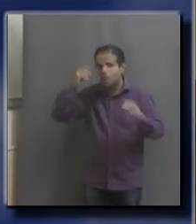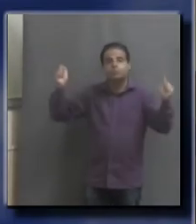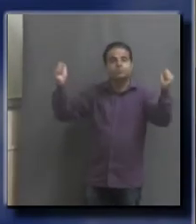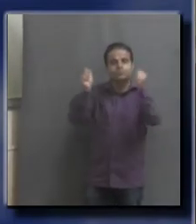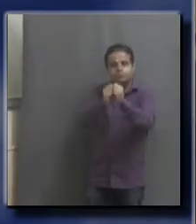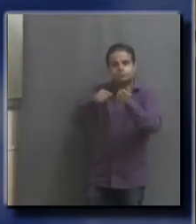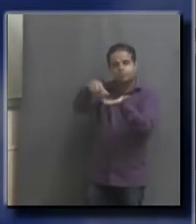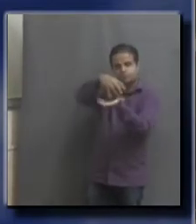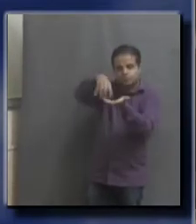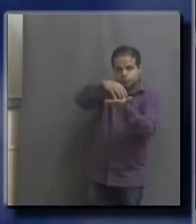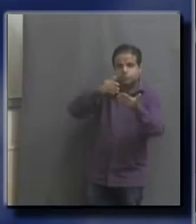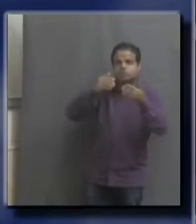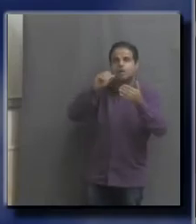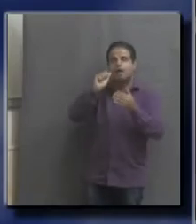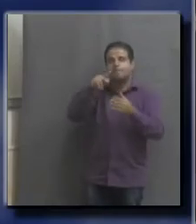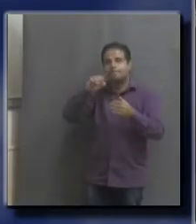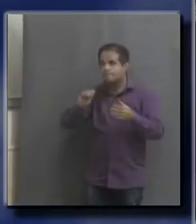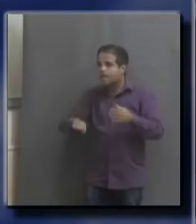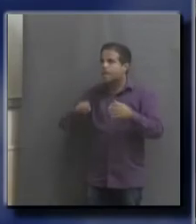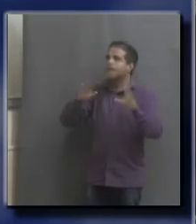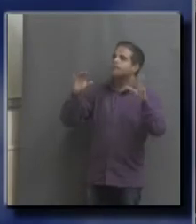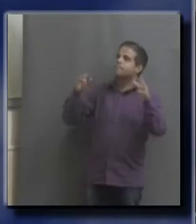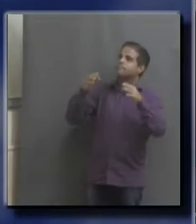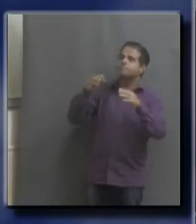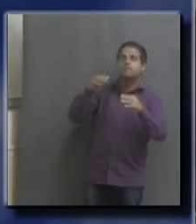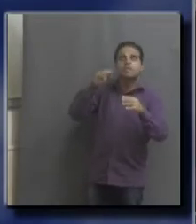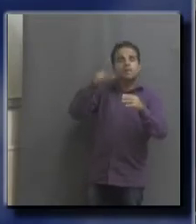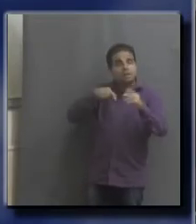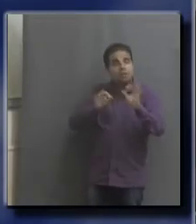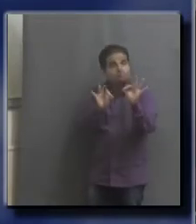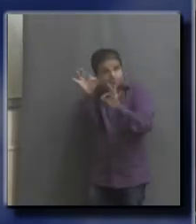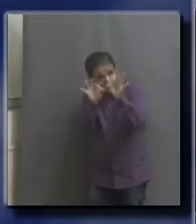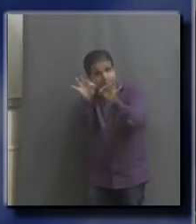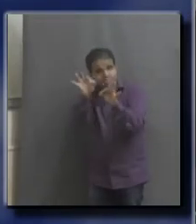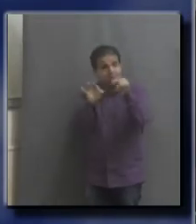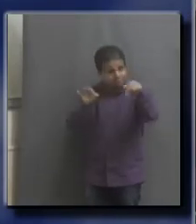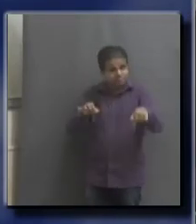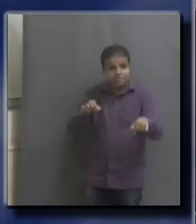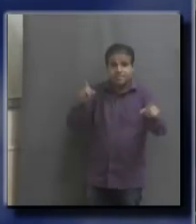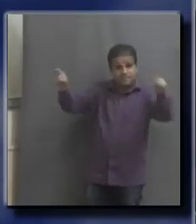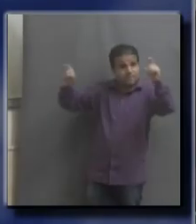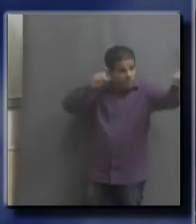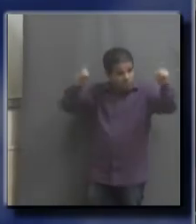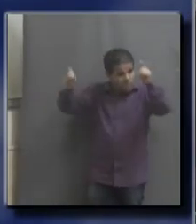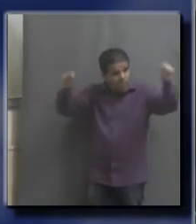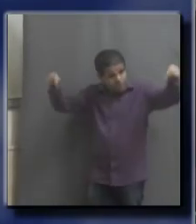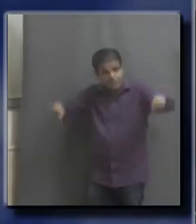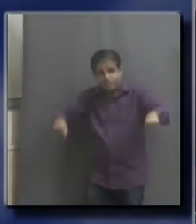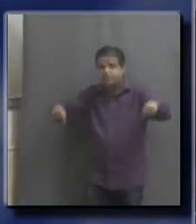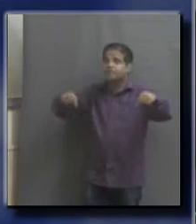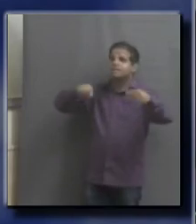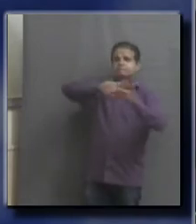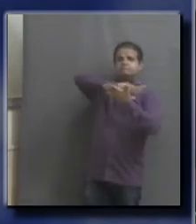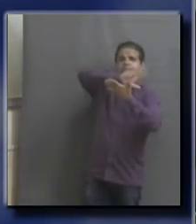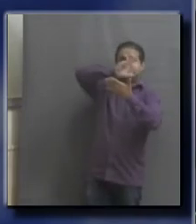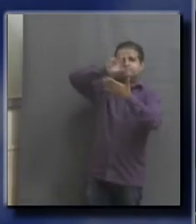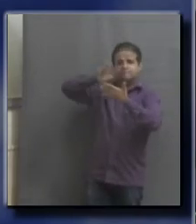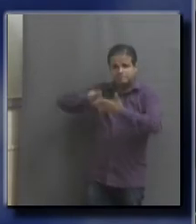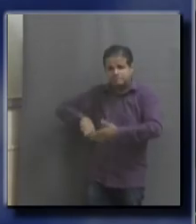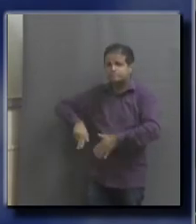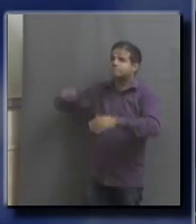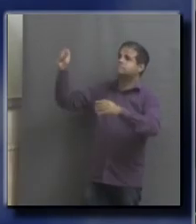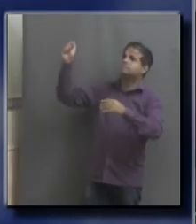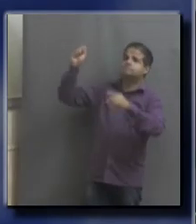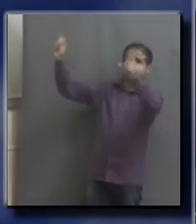com o Núcleo ABEP Metropolitano, que estão promovendo esta reunião e várias outras reuniões